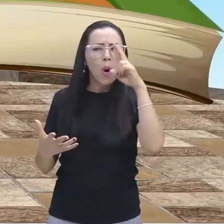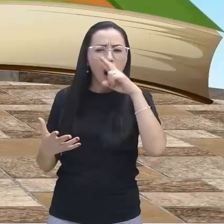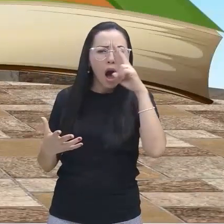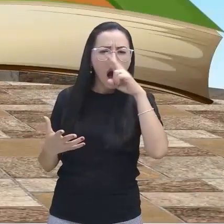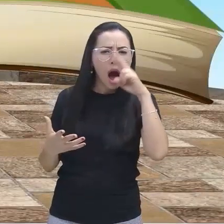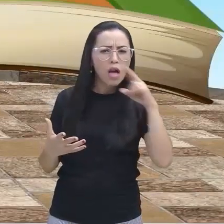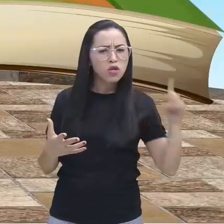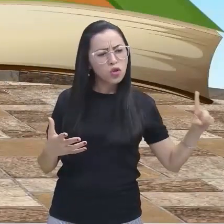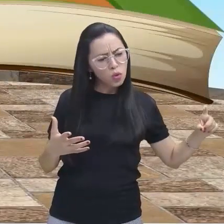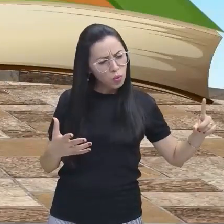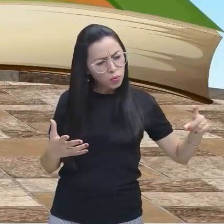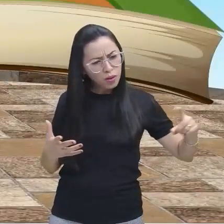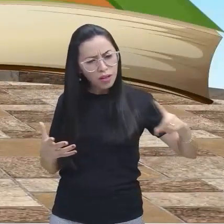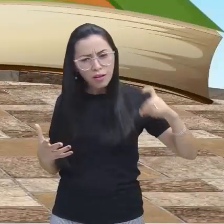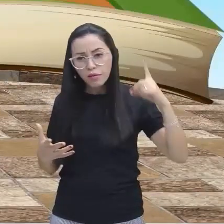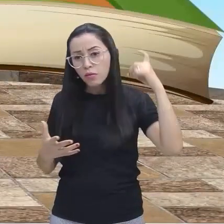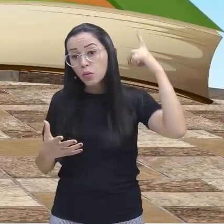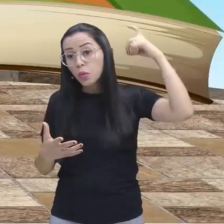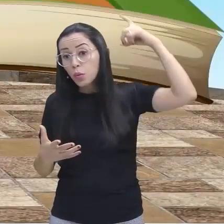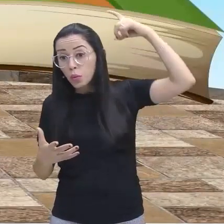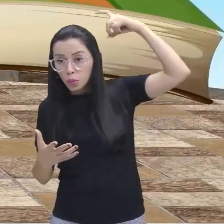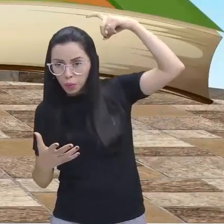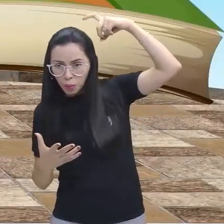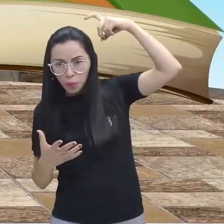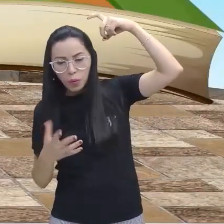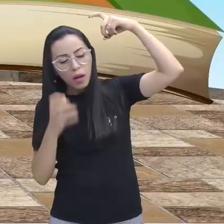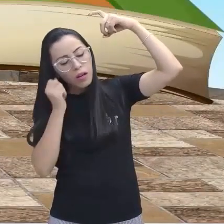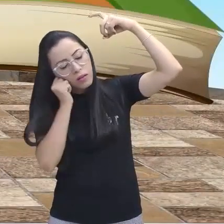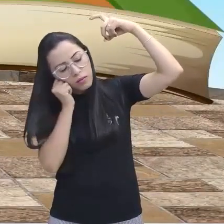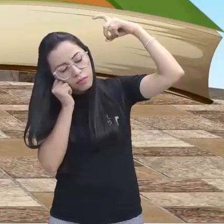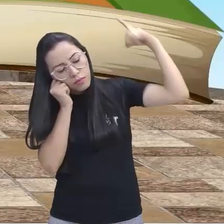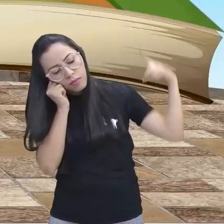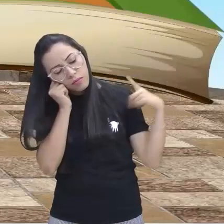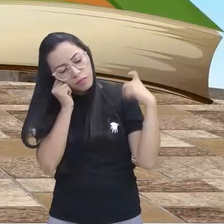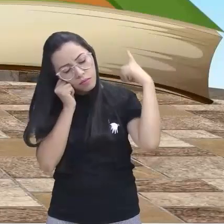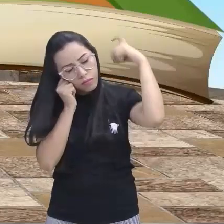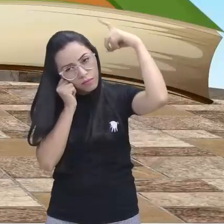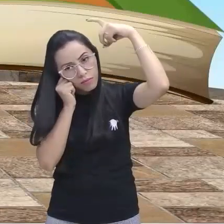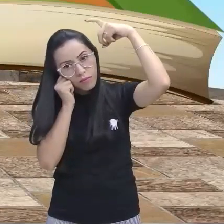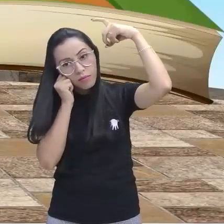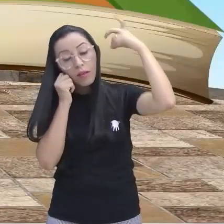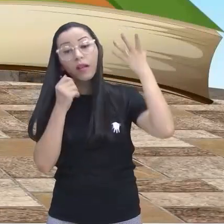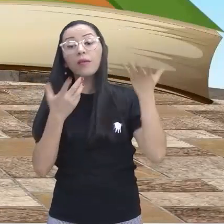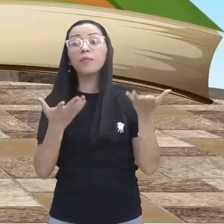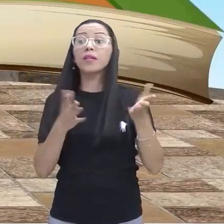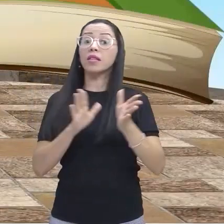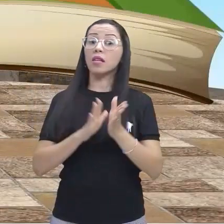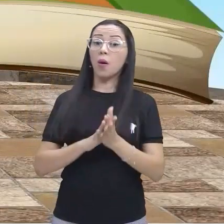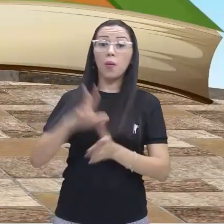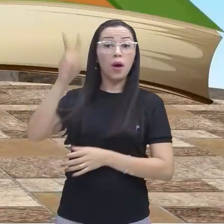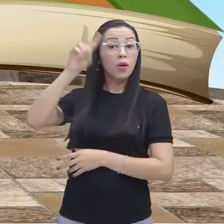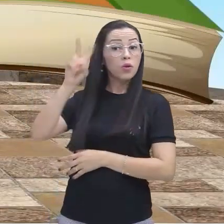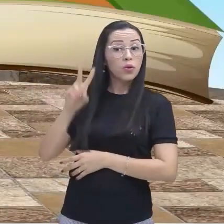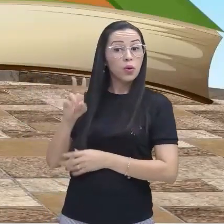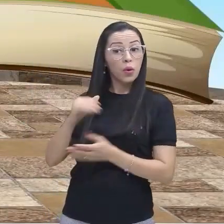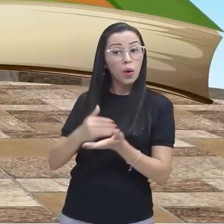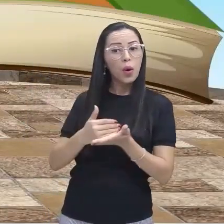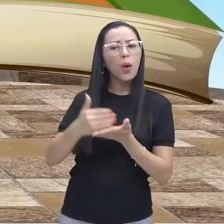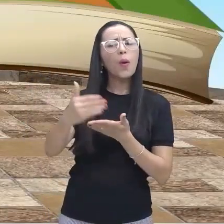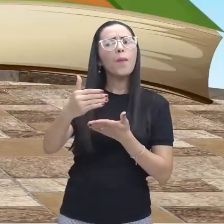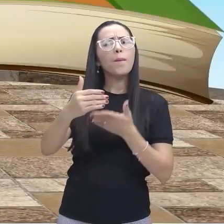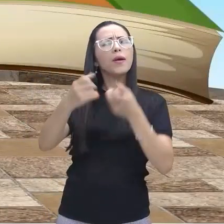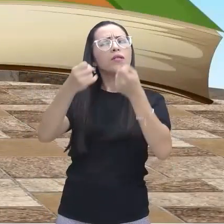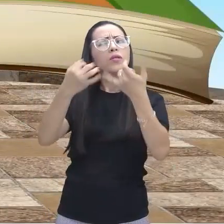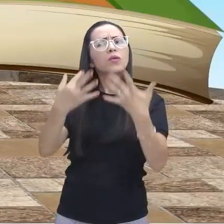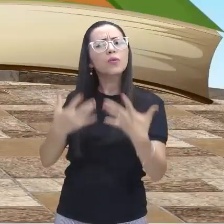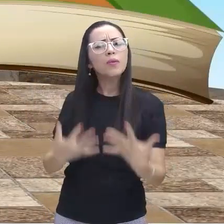a correr por cima dele. A história já começa dizendo que o leão se encontrou